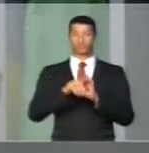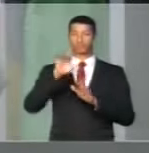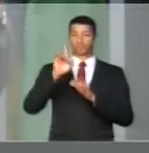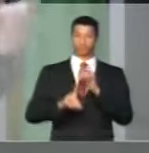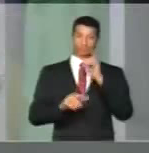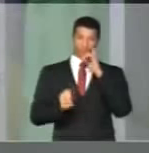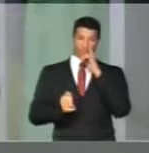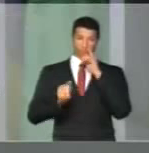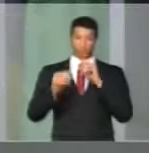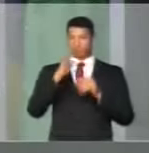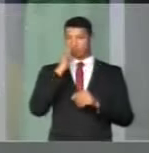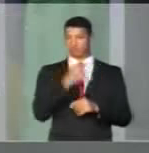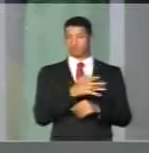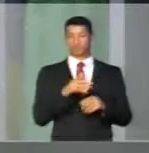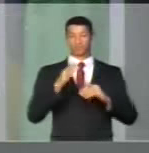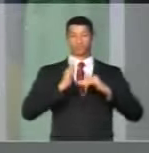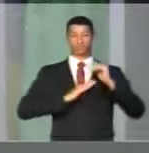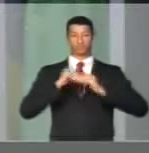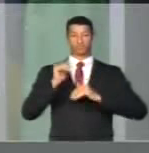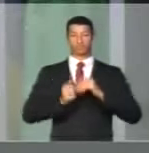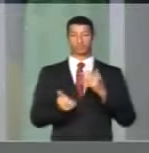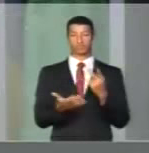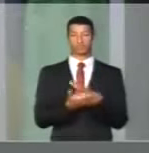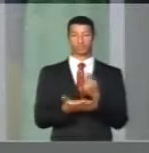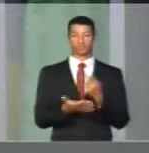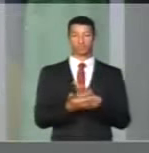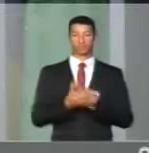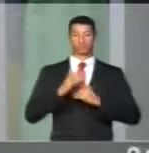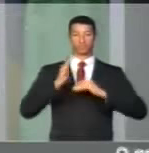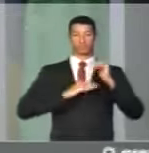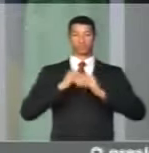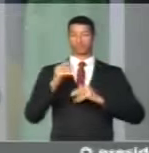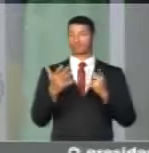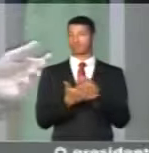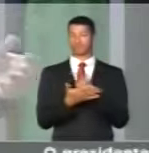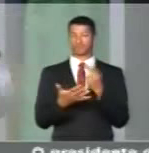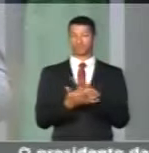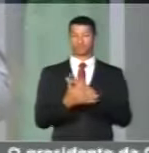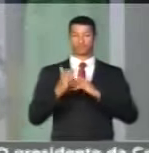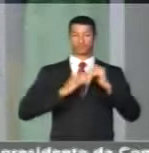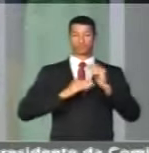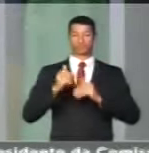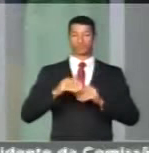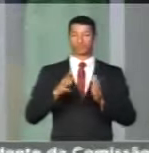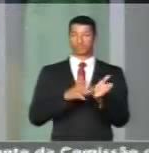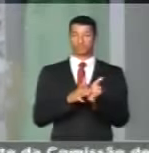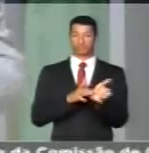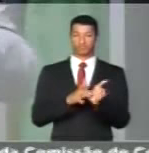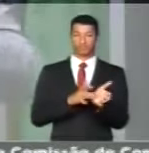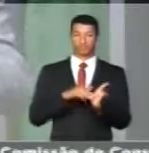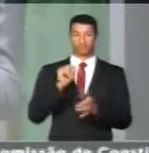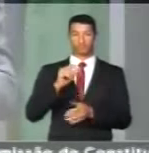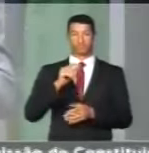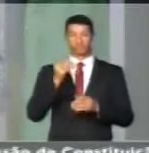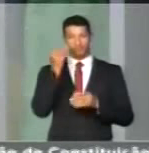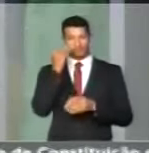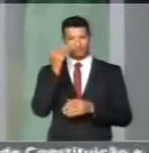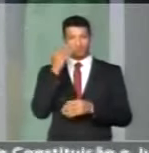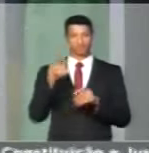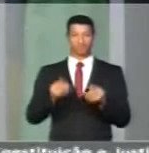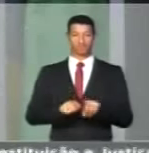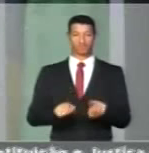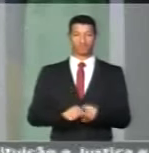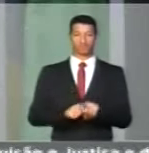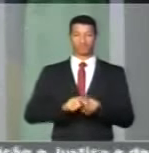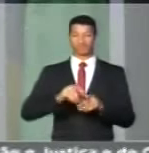direito, e condenando a prática ilegal, a prática ilícita, a prática maquiavélica, que tenta,